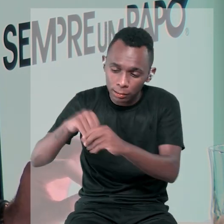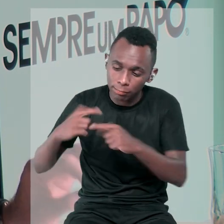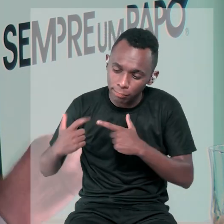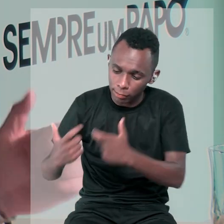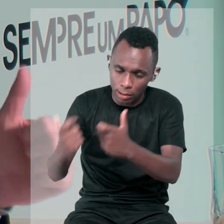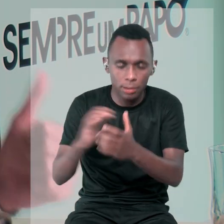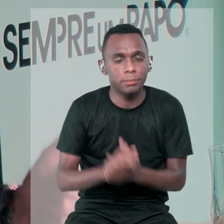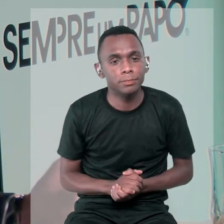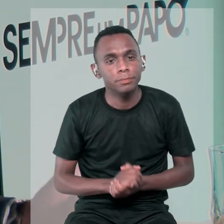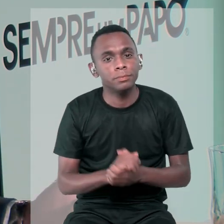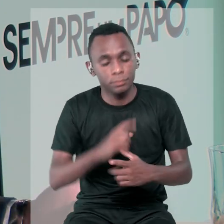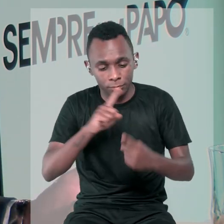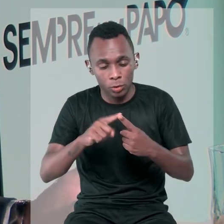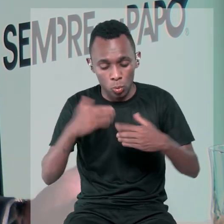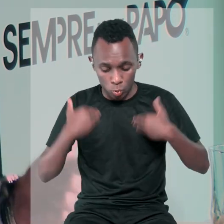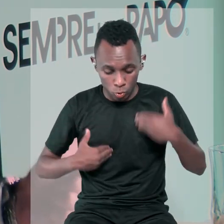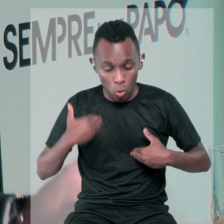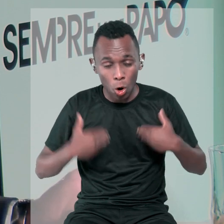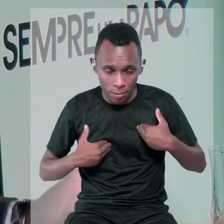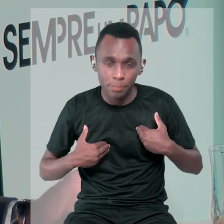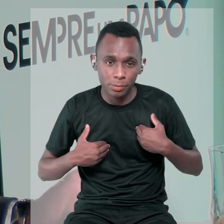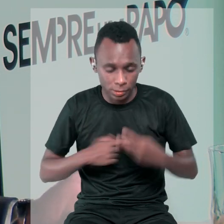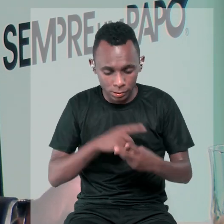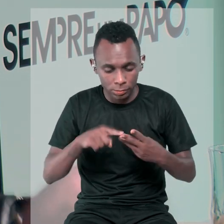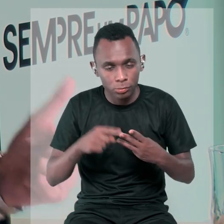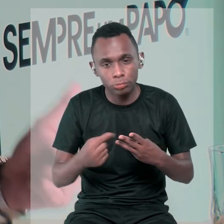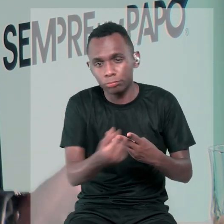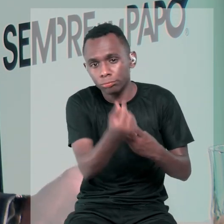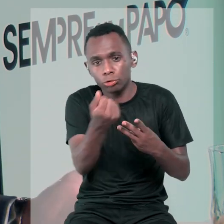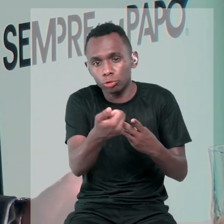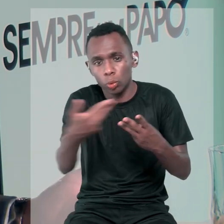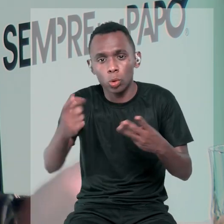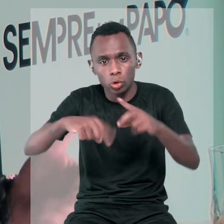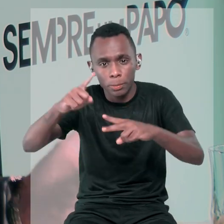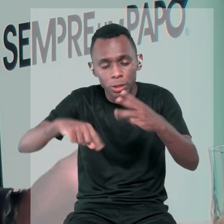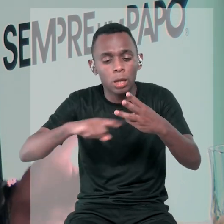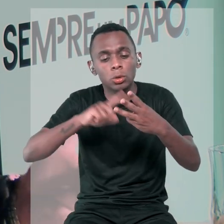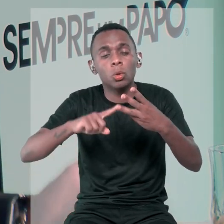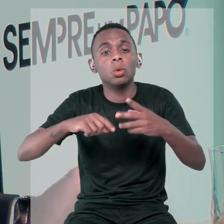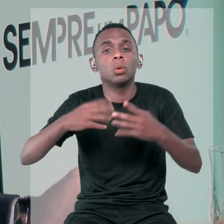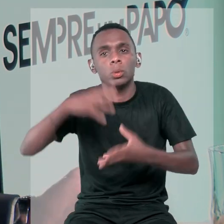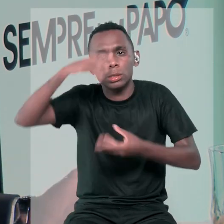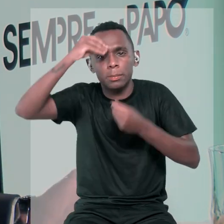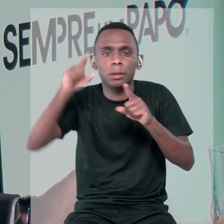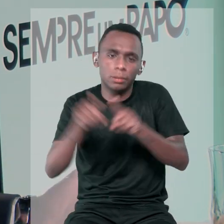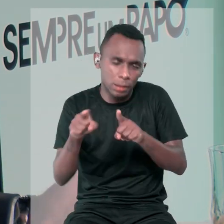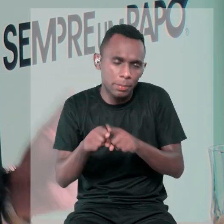Né? São os corpos, os bens e o espírito, ou, se preferirem, as